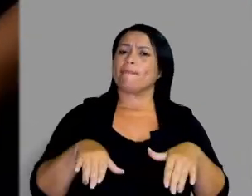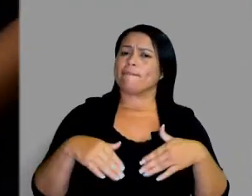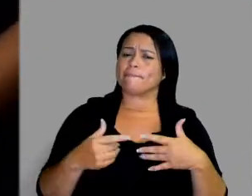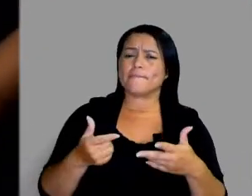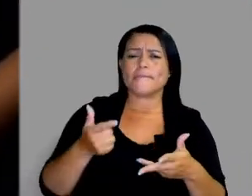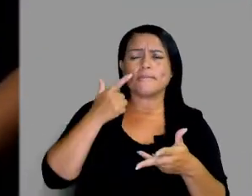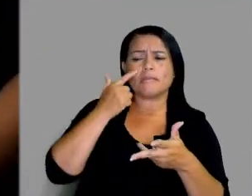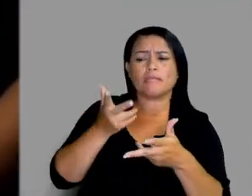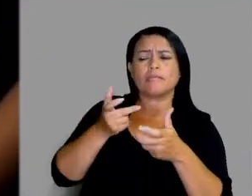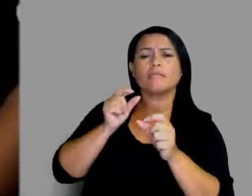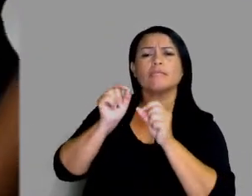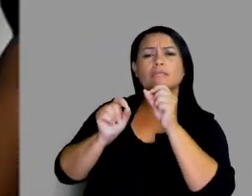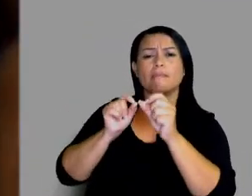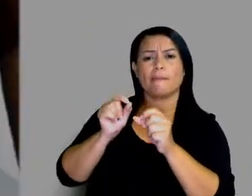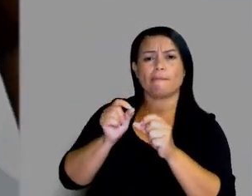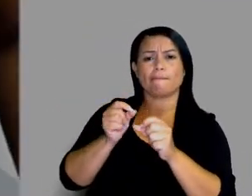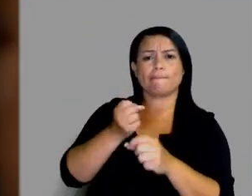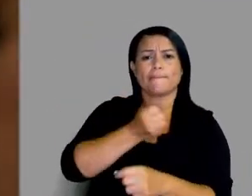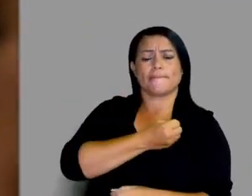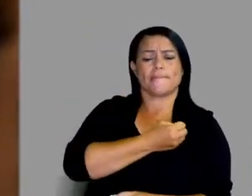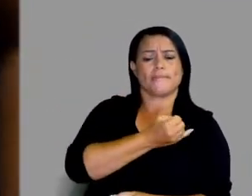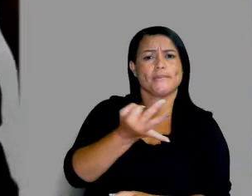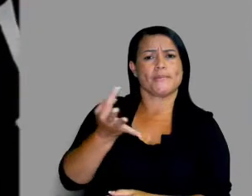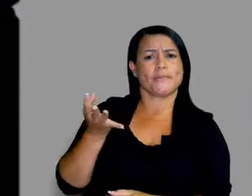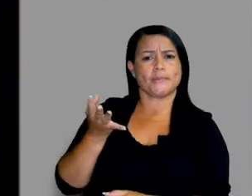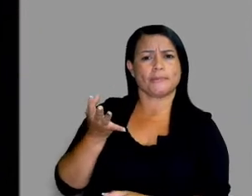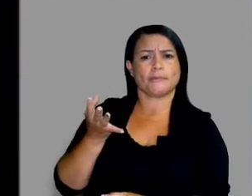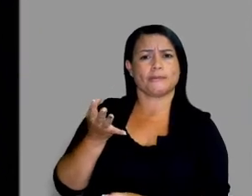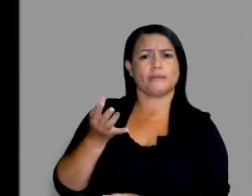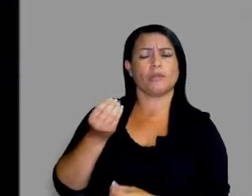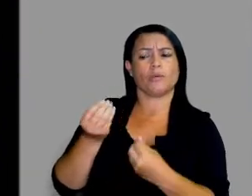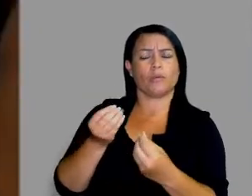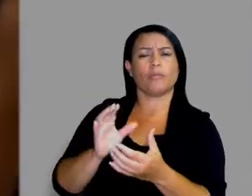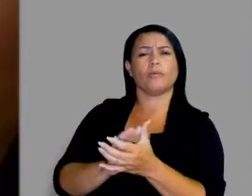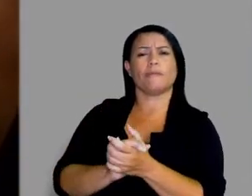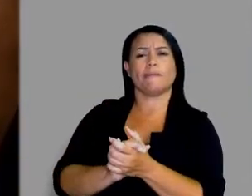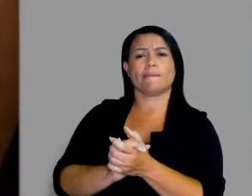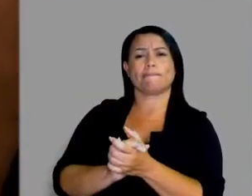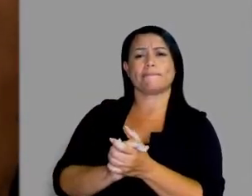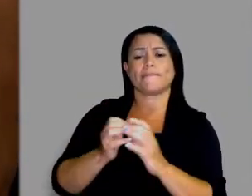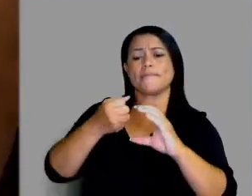Então, vamos observar agora como esses algarismos estão